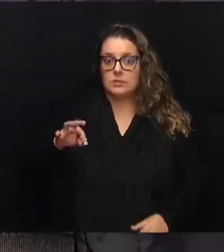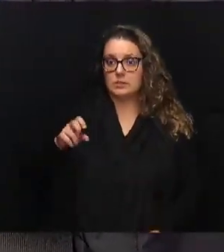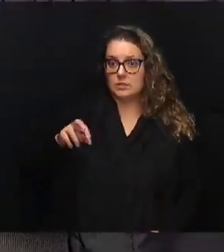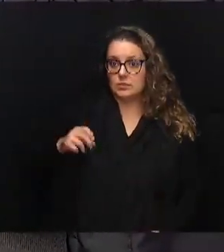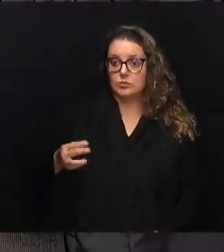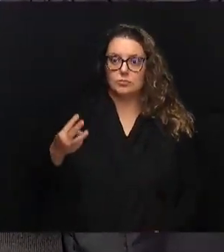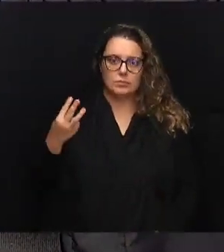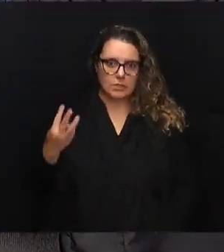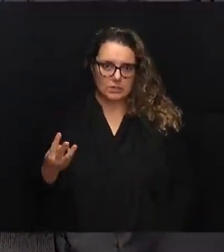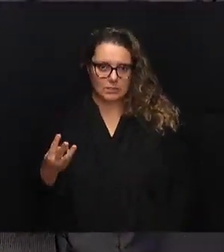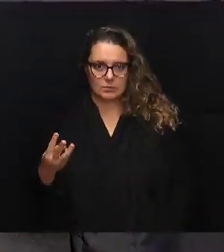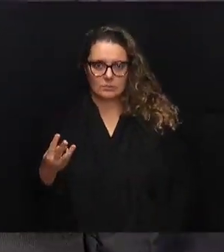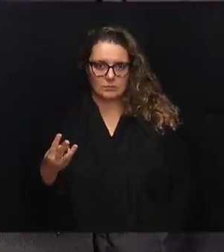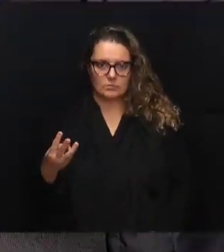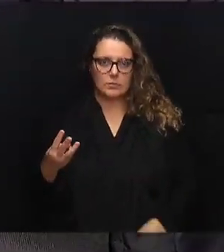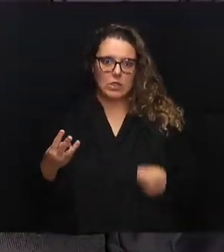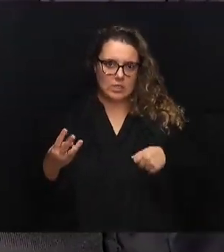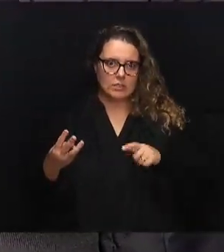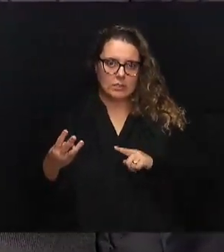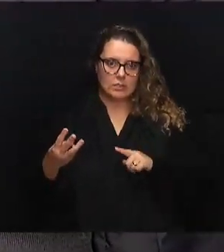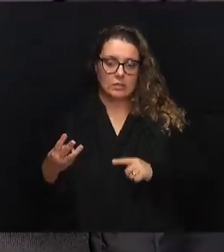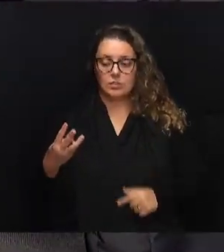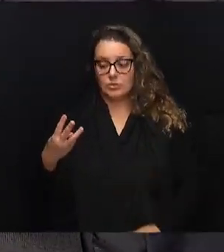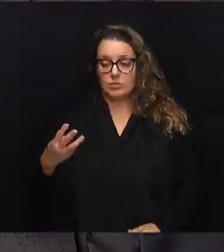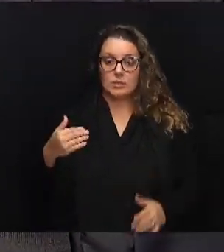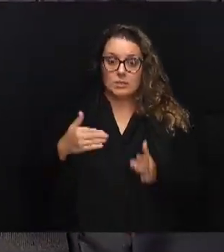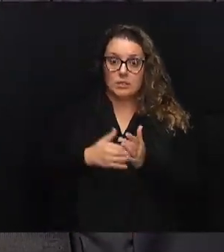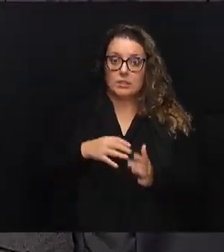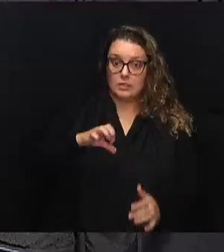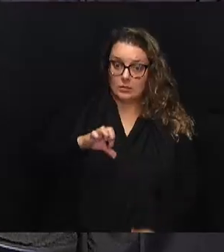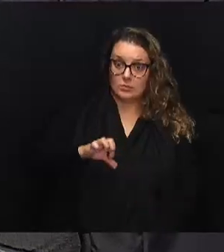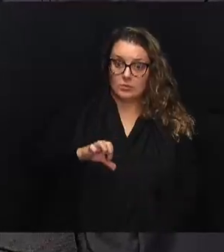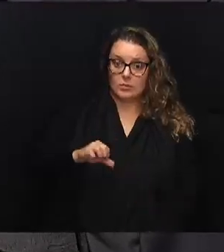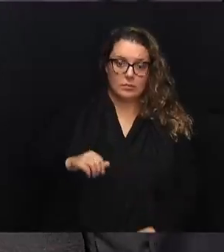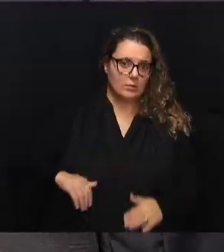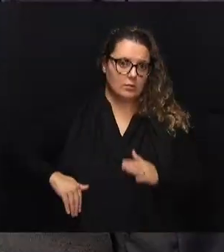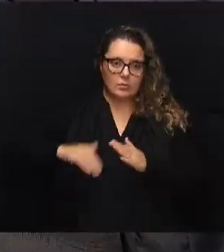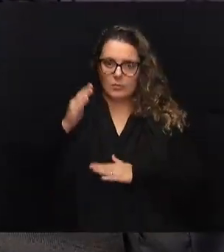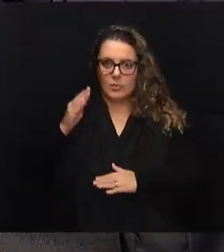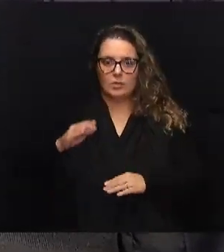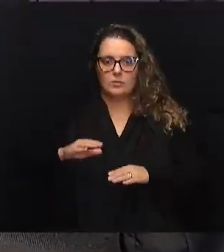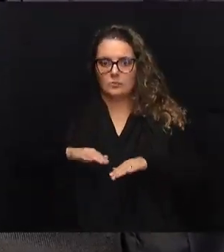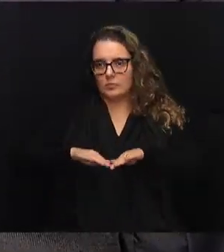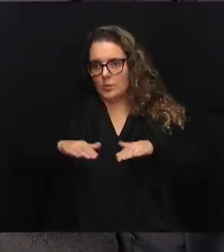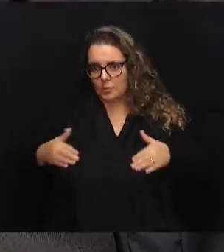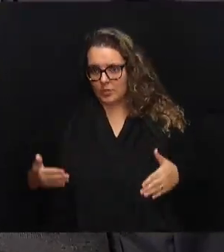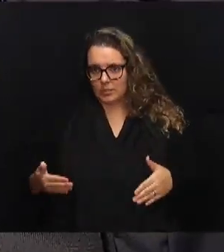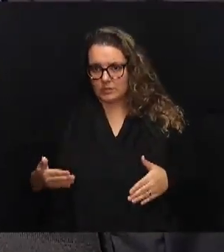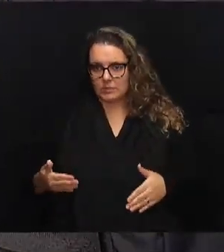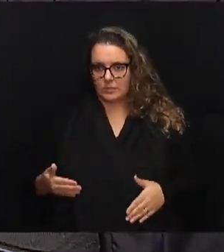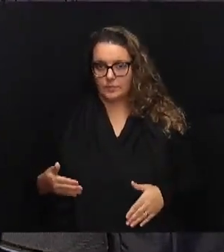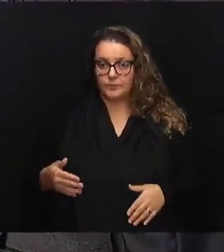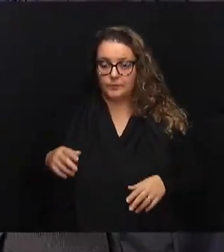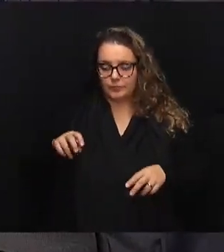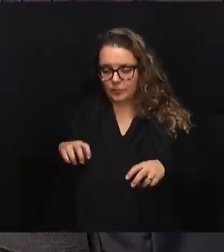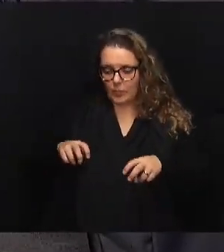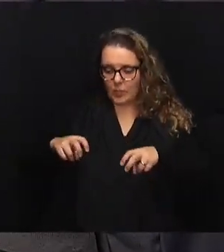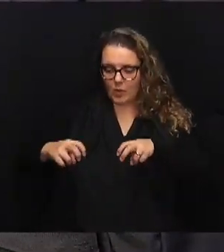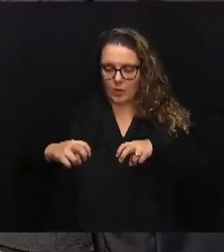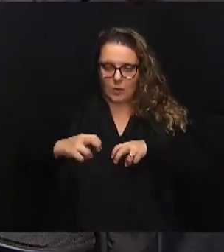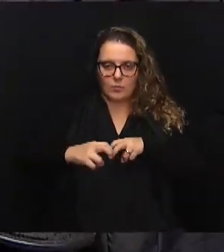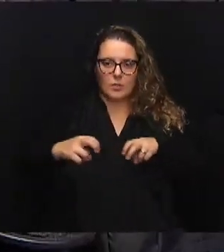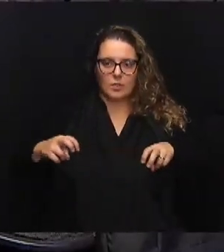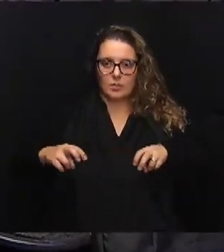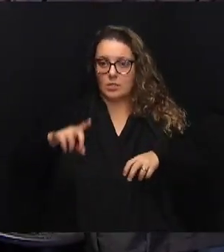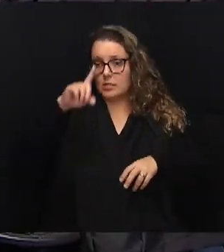jogadores. Então, ele pode ir de 3 a 9 jogadores, que é a capacidade máxima de uma mesa, né? E as posições da mesa, elas